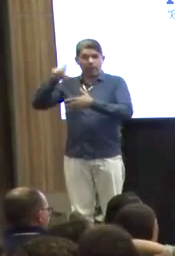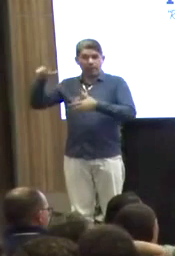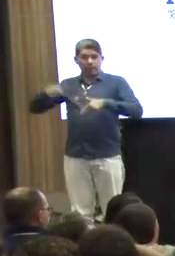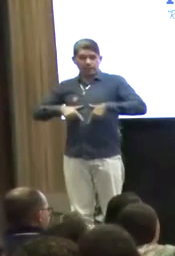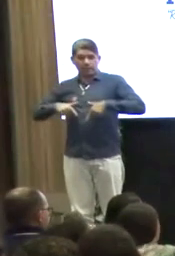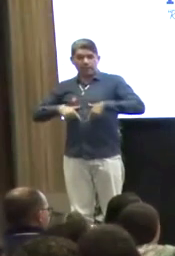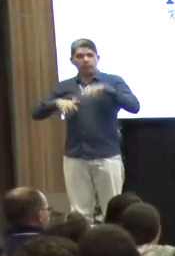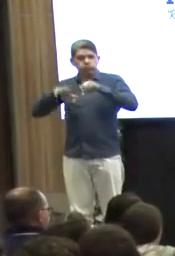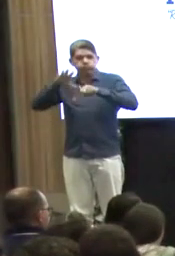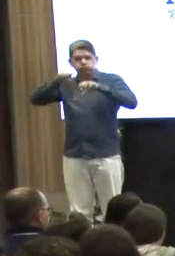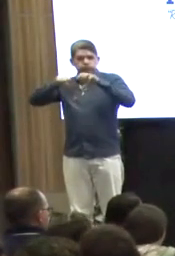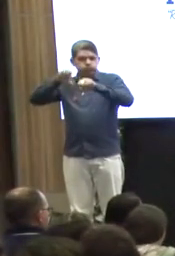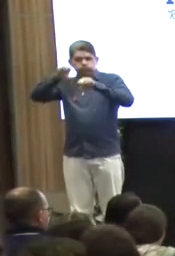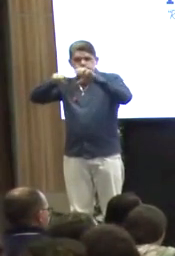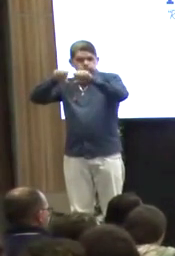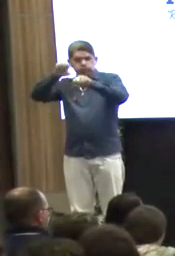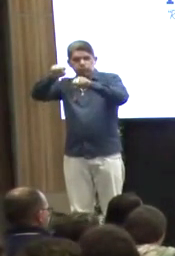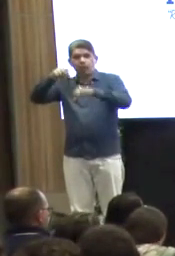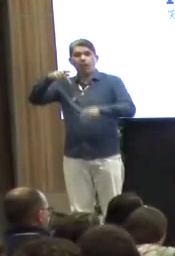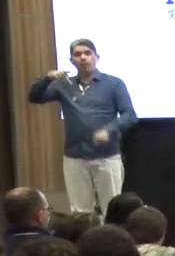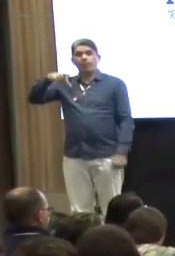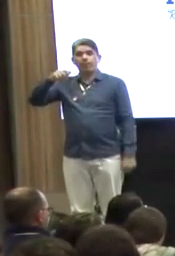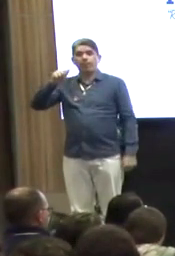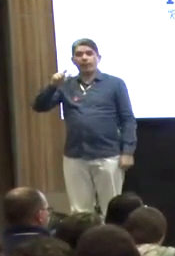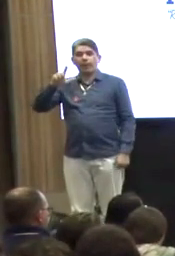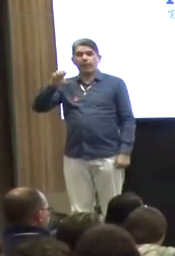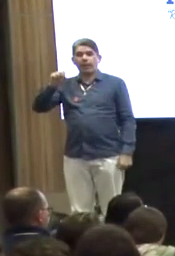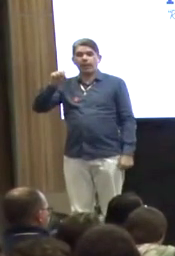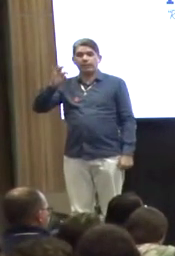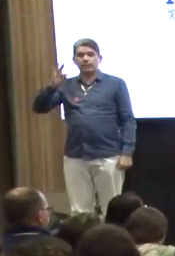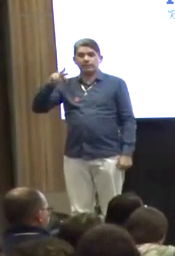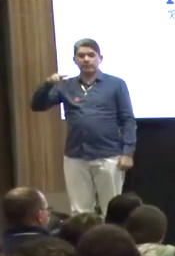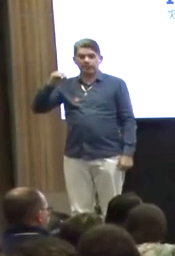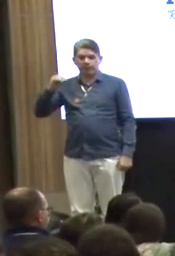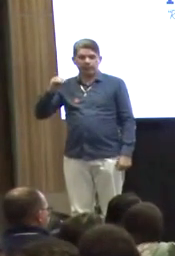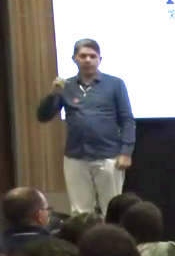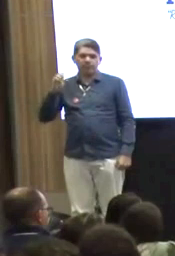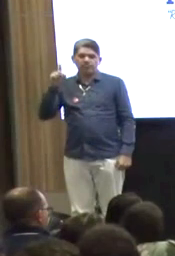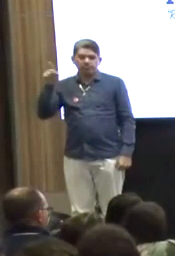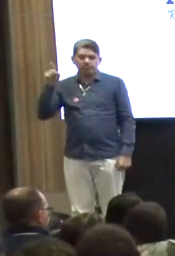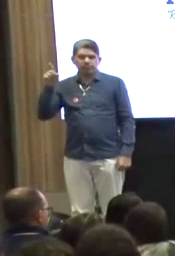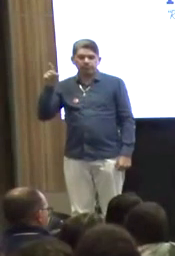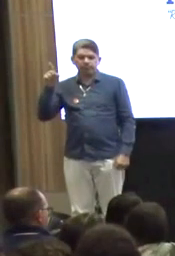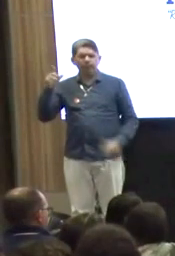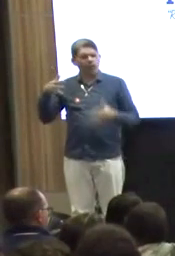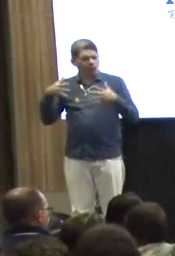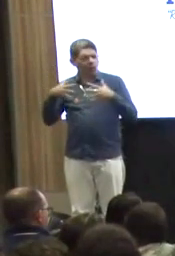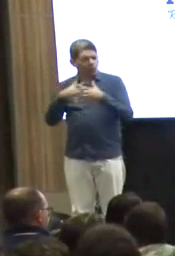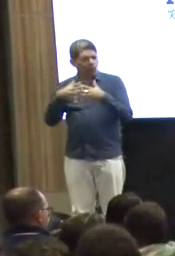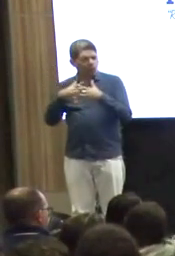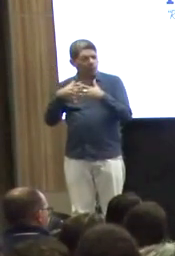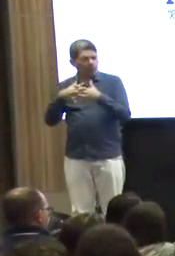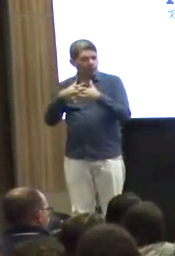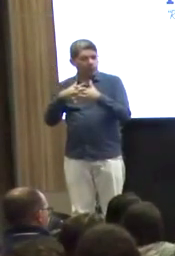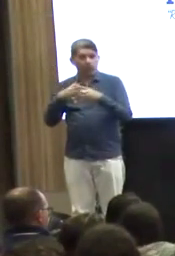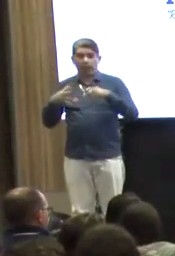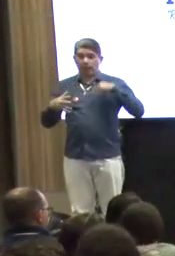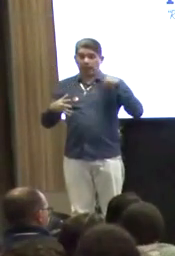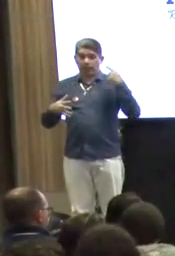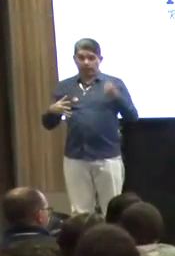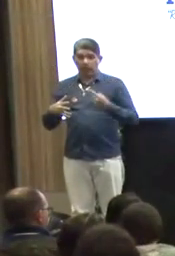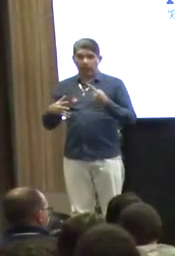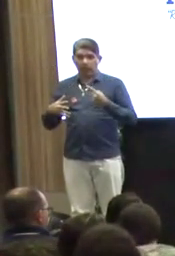Percebe o que eu quero dizer? Então a coisa é bem mais complexa. A gente tem, se eu não ao me colocar numa luta contra a homofobia, se